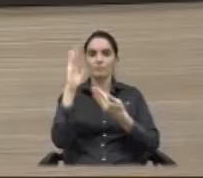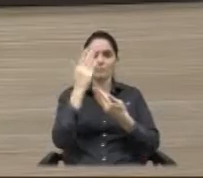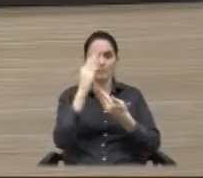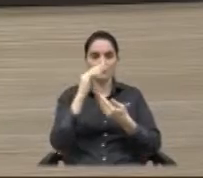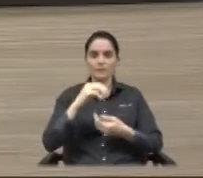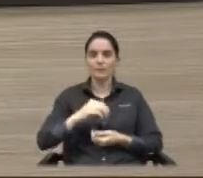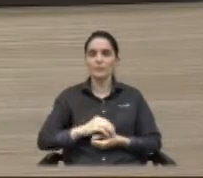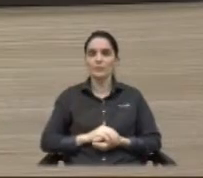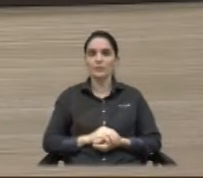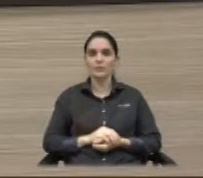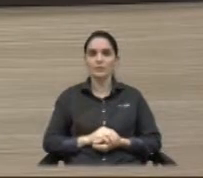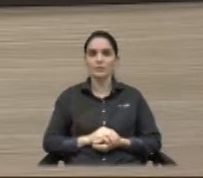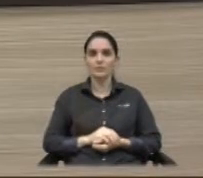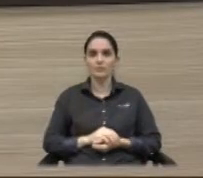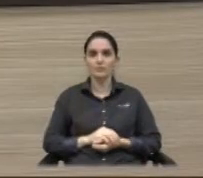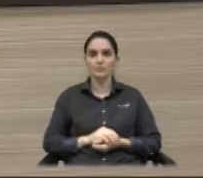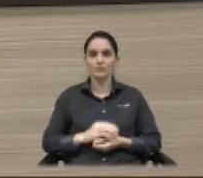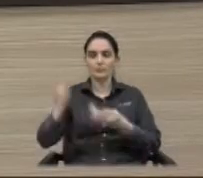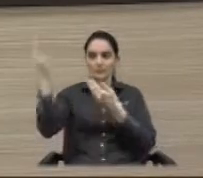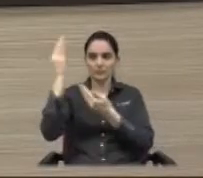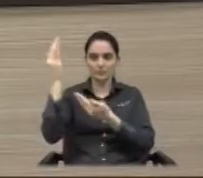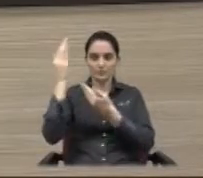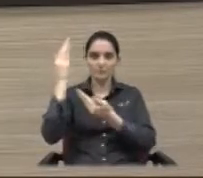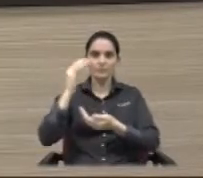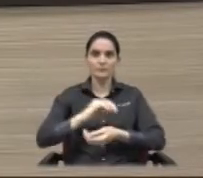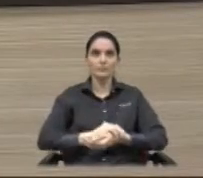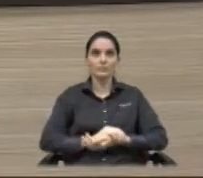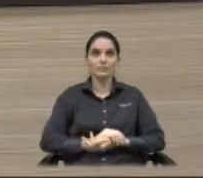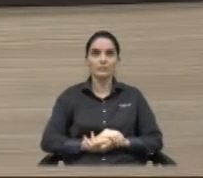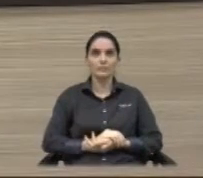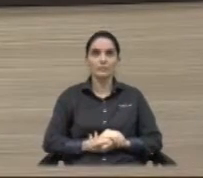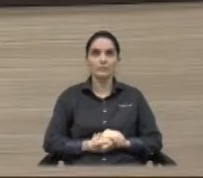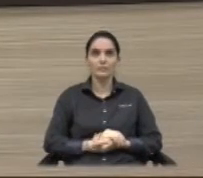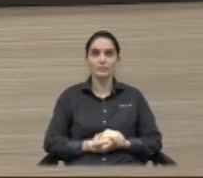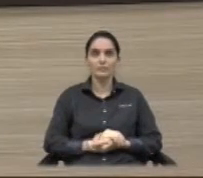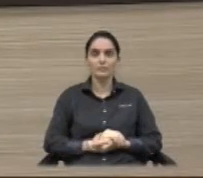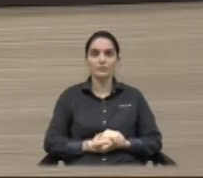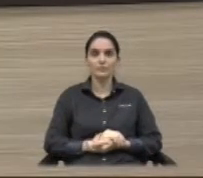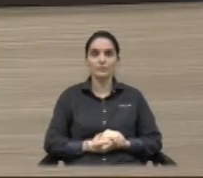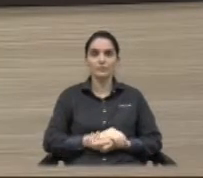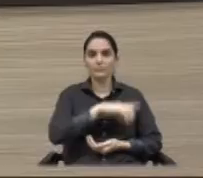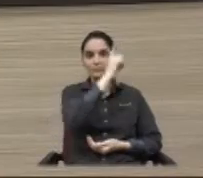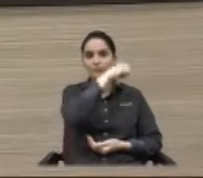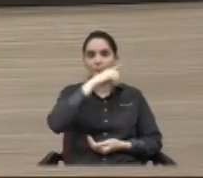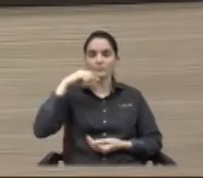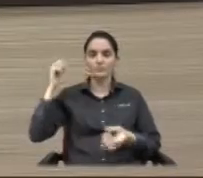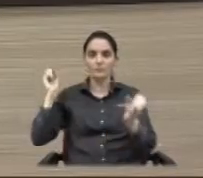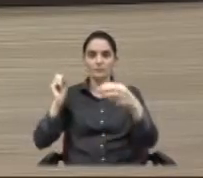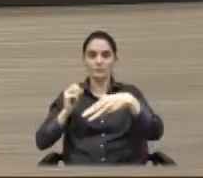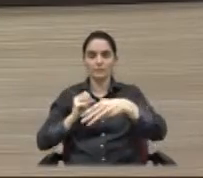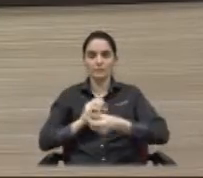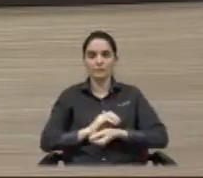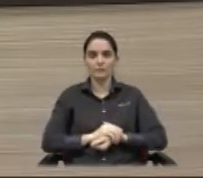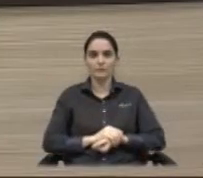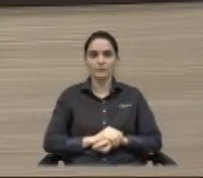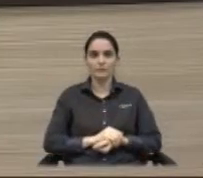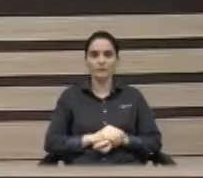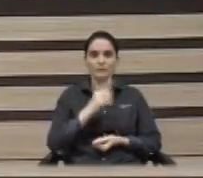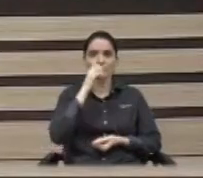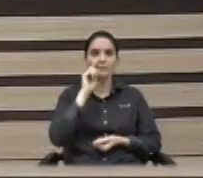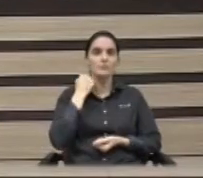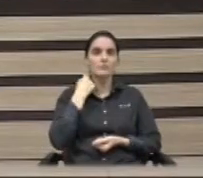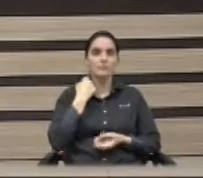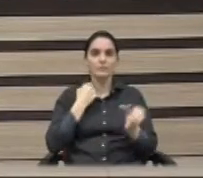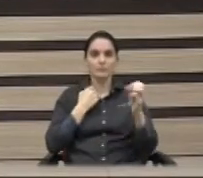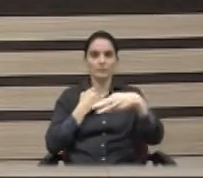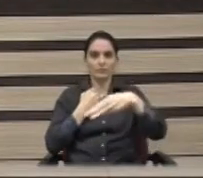Nissinha, por essa homenagem. Mais do que merecida. Obrigado. Doutora Mayra da Costa. Sim. Newton César dos